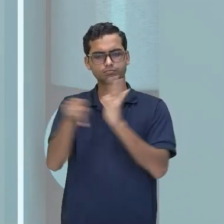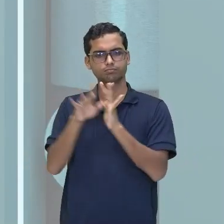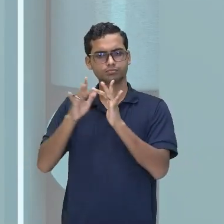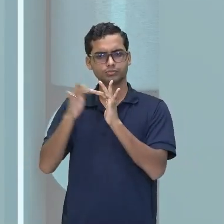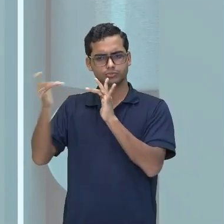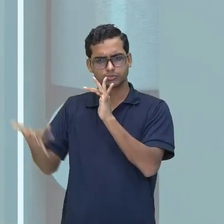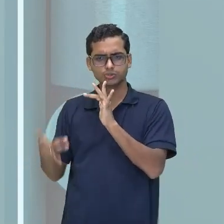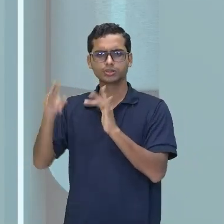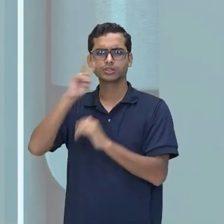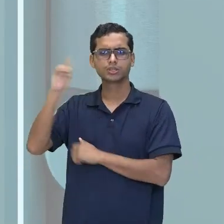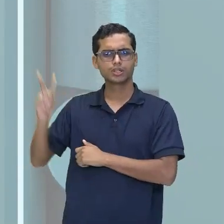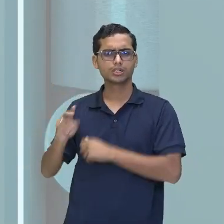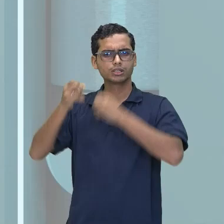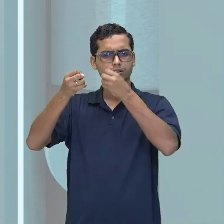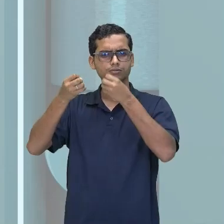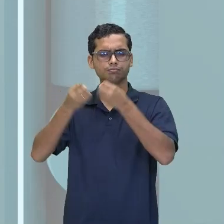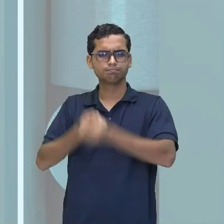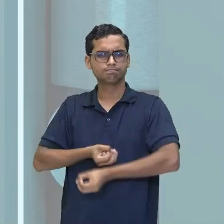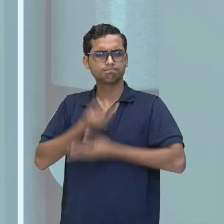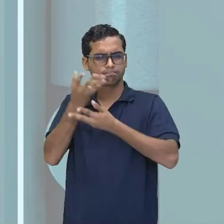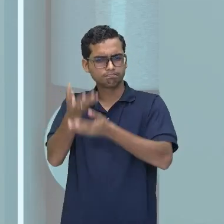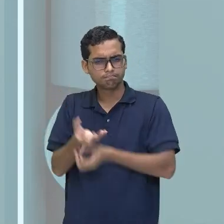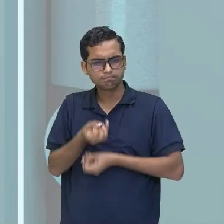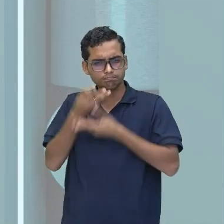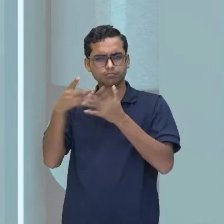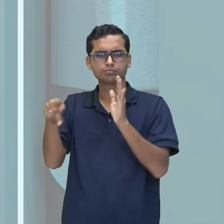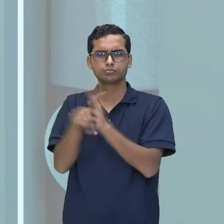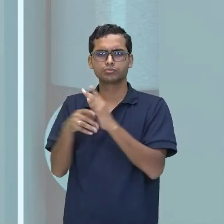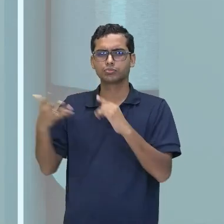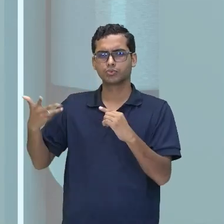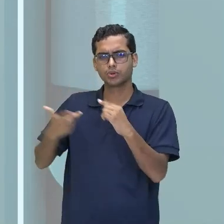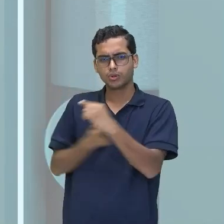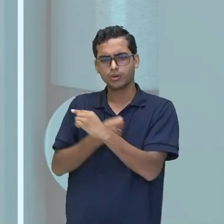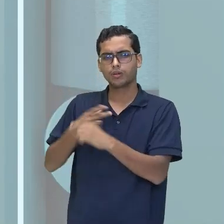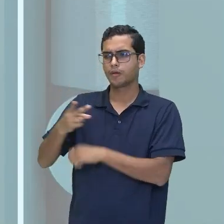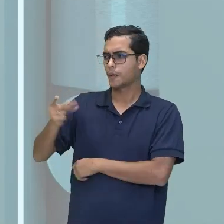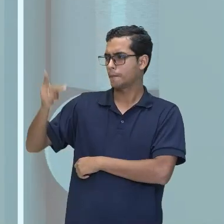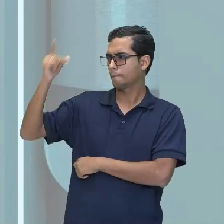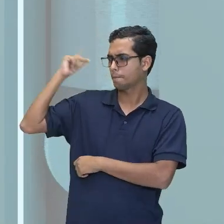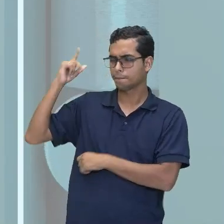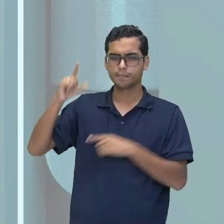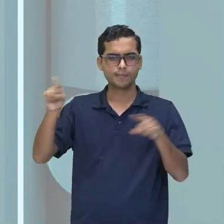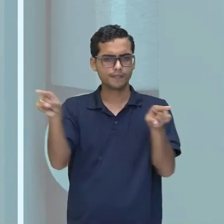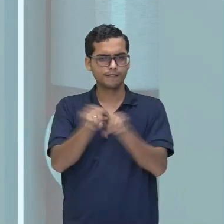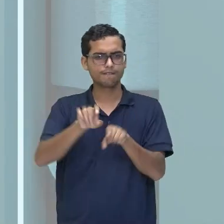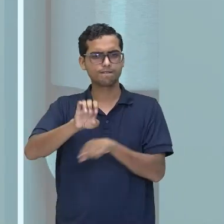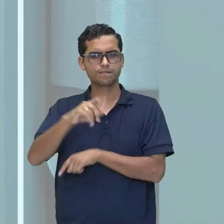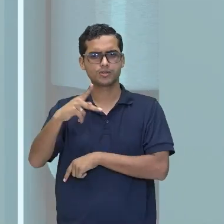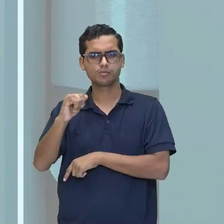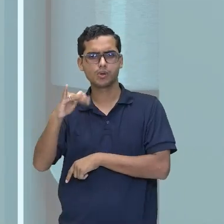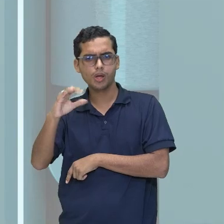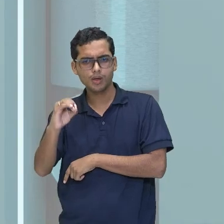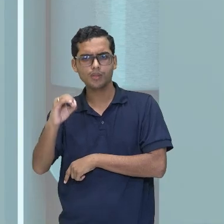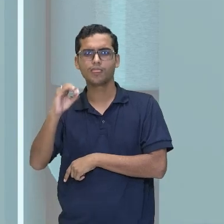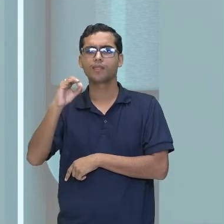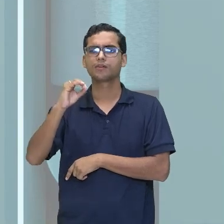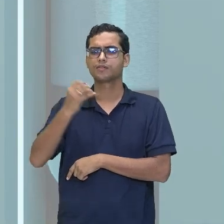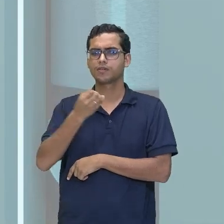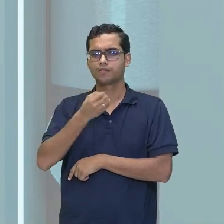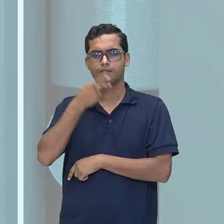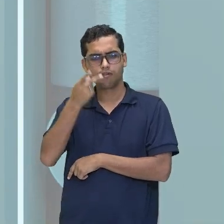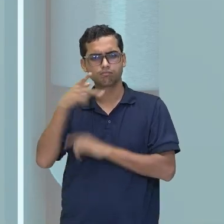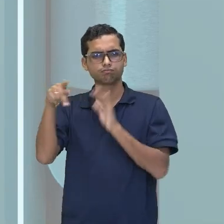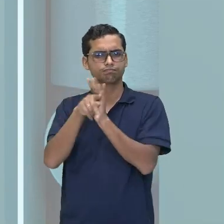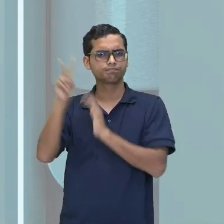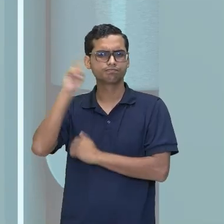a história bem floreada, porque é um poema épico, ele conta histórias verdadeiras. Ele vai